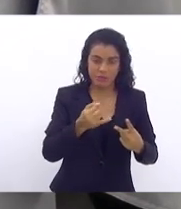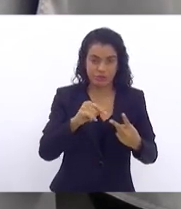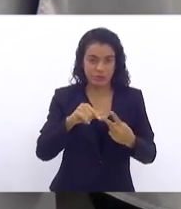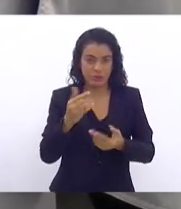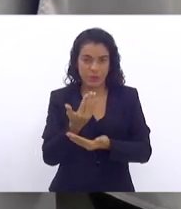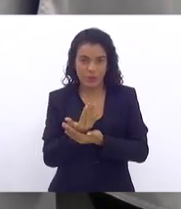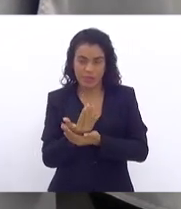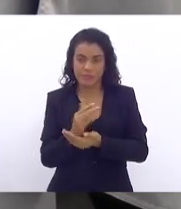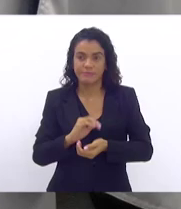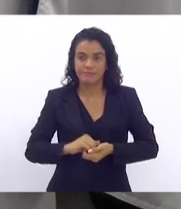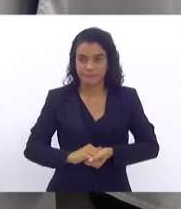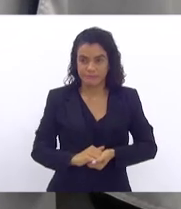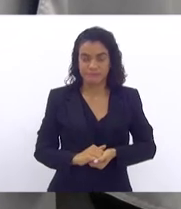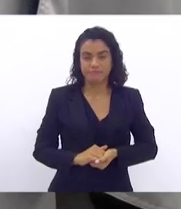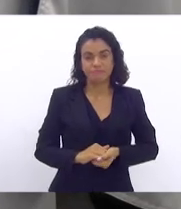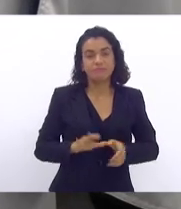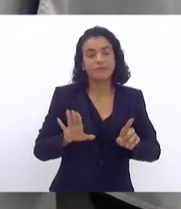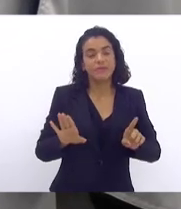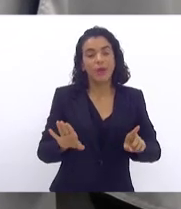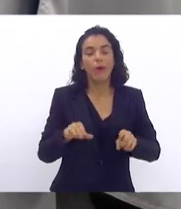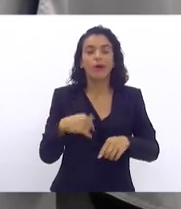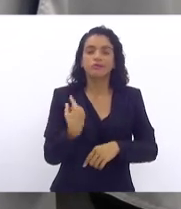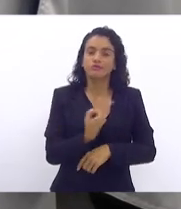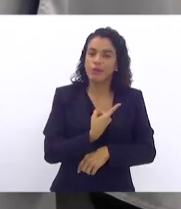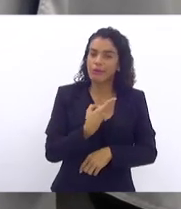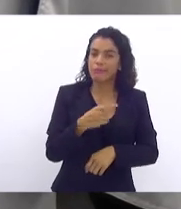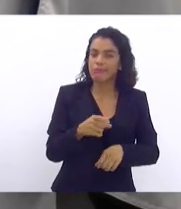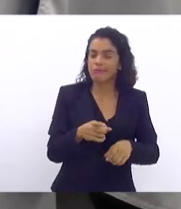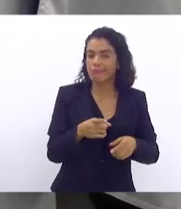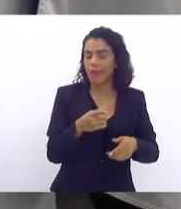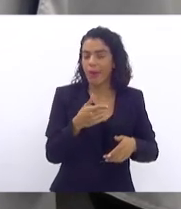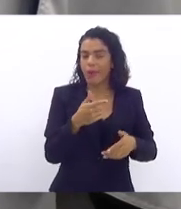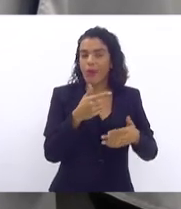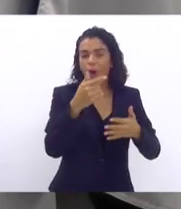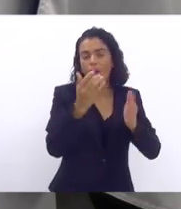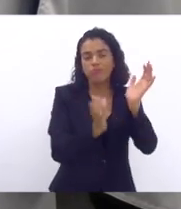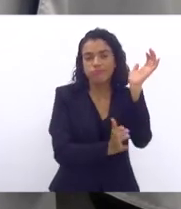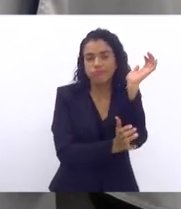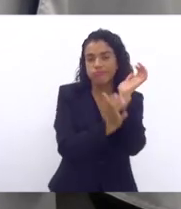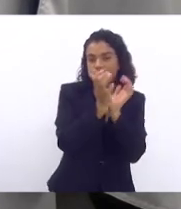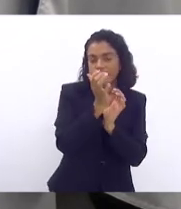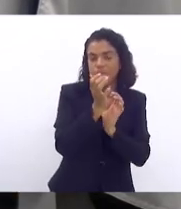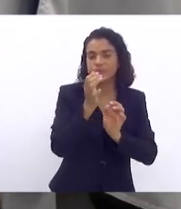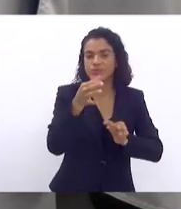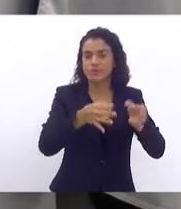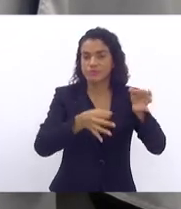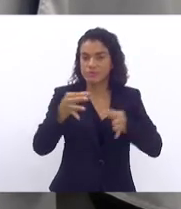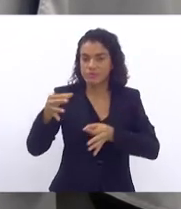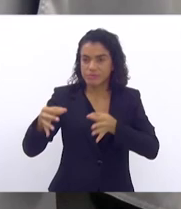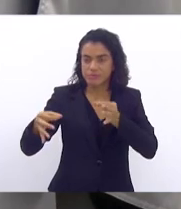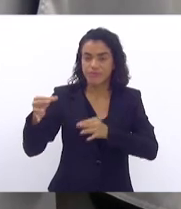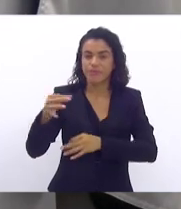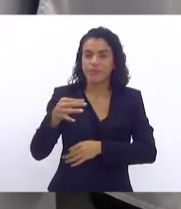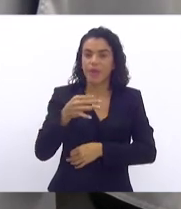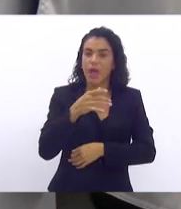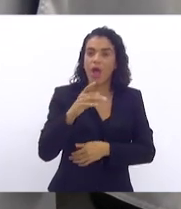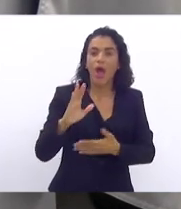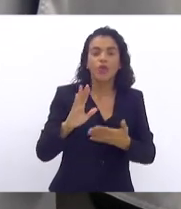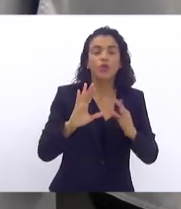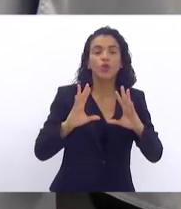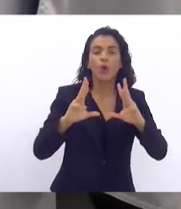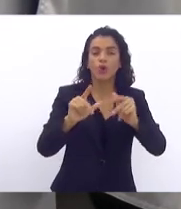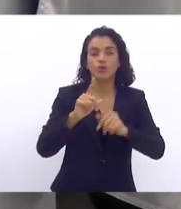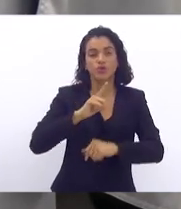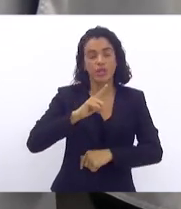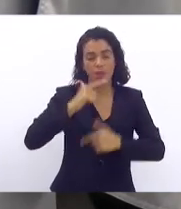A gente parte por ferir um requisito básico do ordenamento jurídico nacional, que todos têm presunção de ausência de culpa até